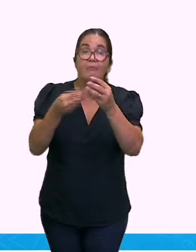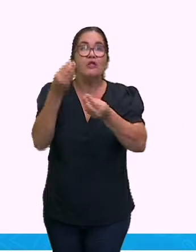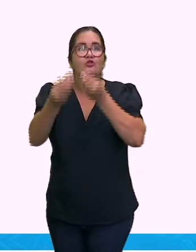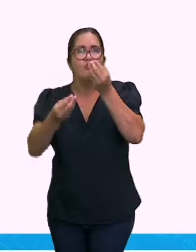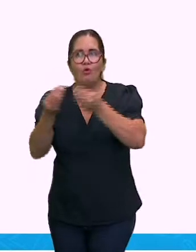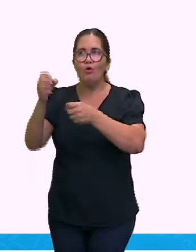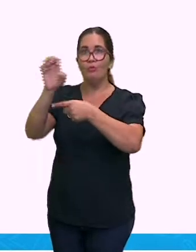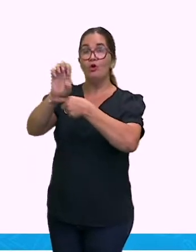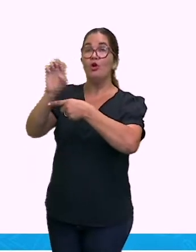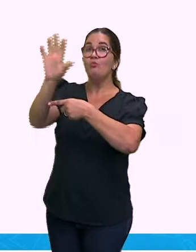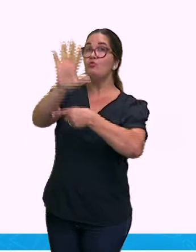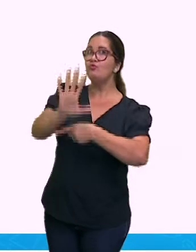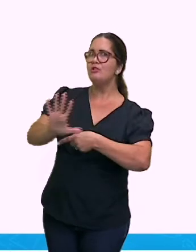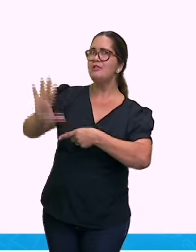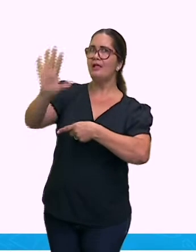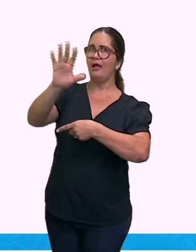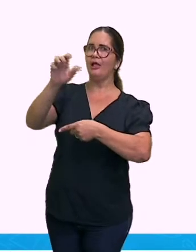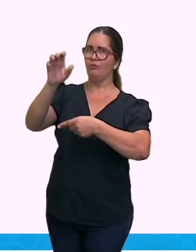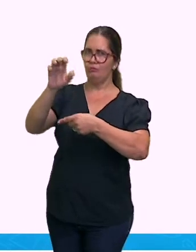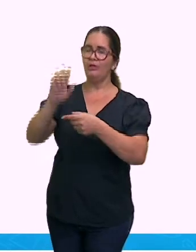retirada de impostos